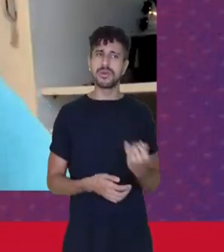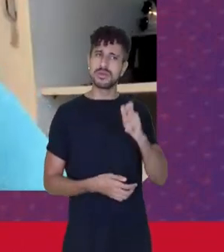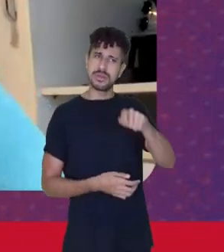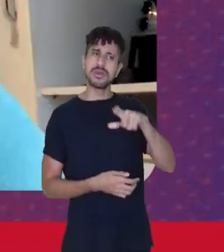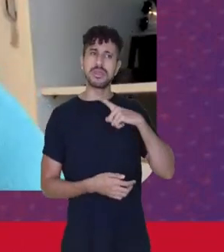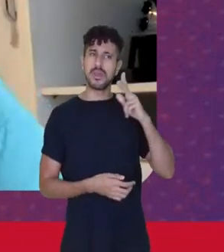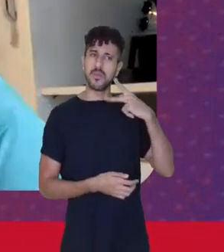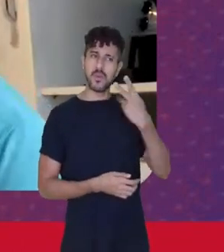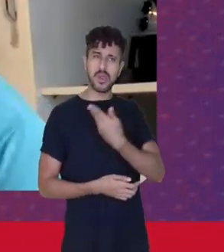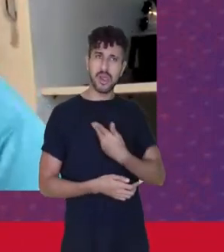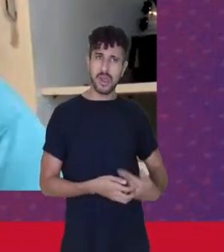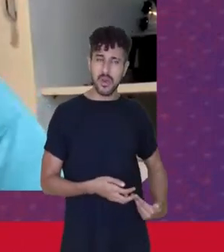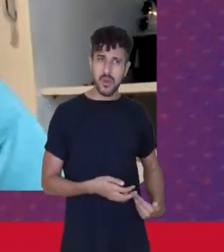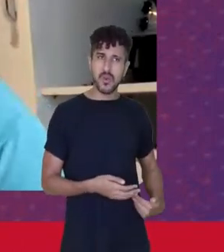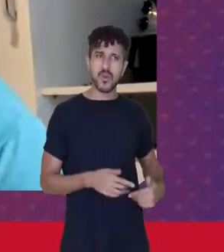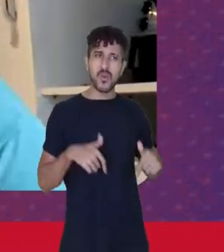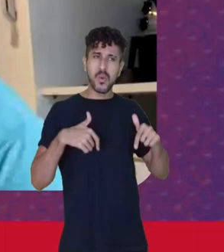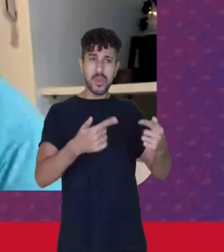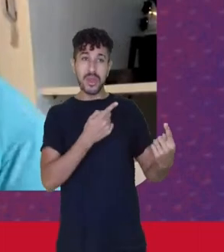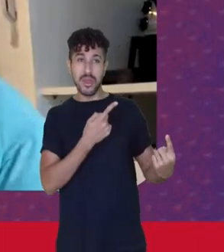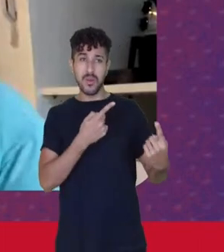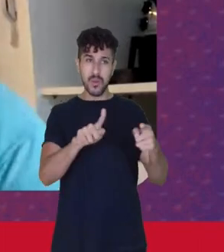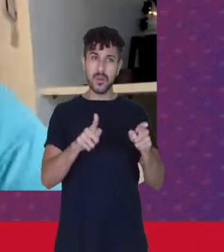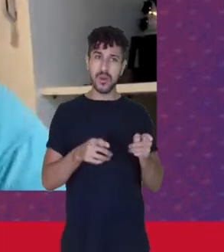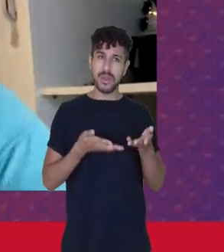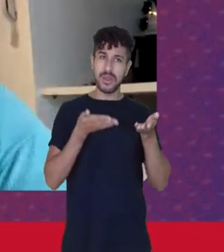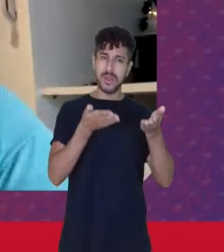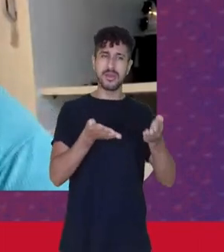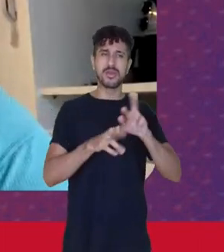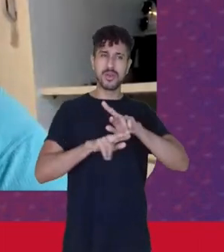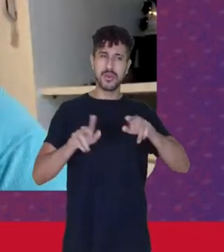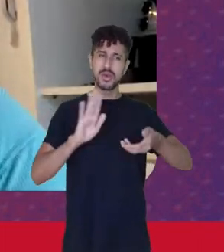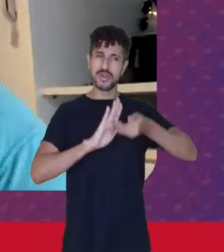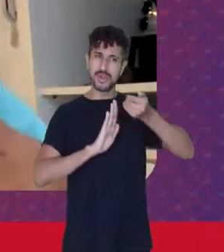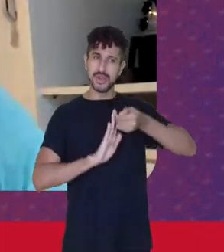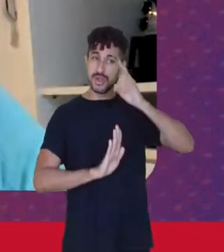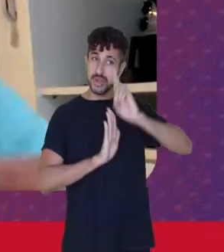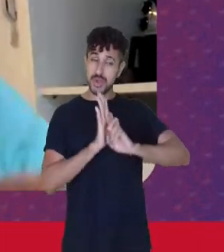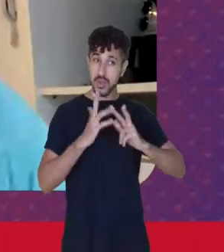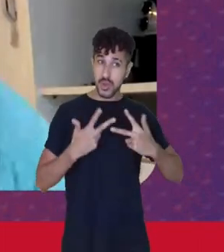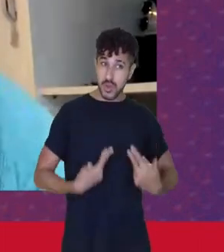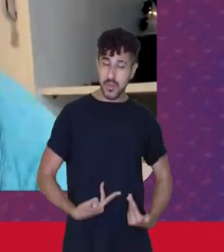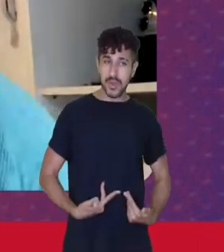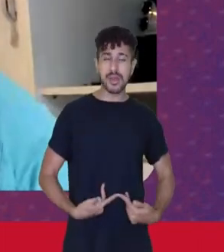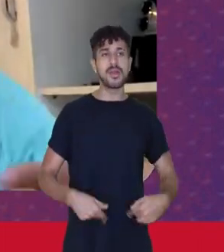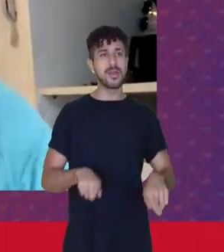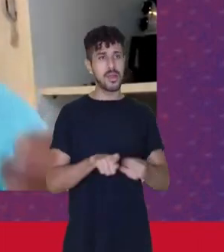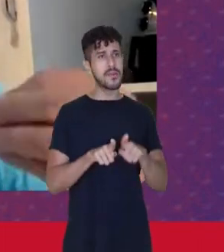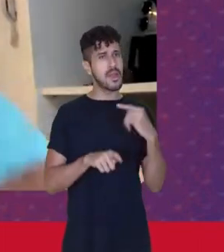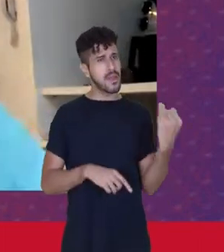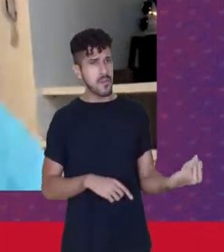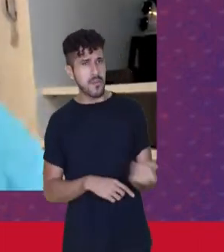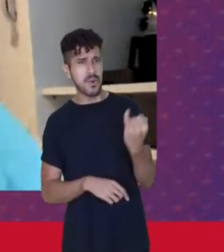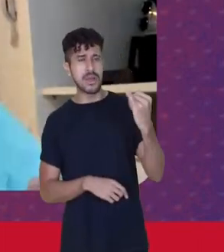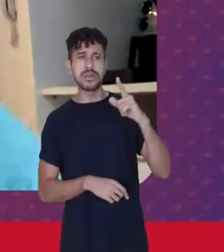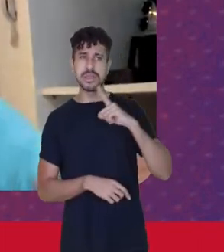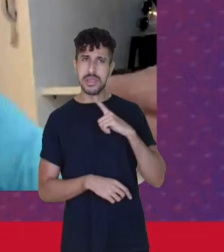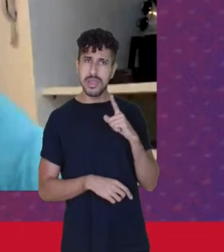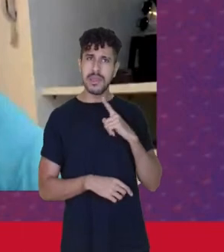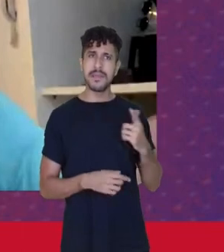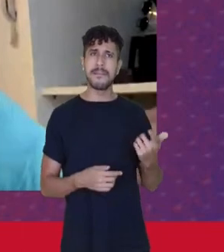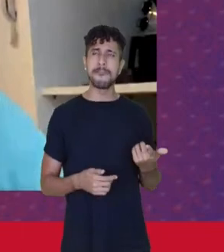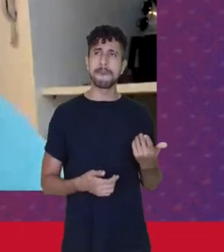ter políticas públicas de enfrentamento, né, às violações dos direitos humanos e é fundamental ter